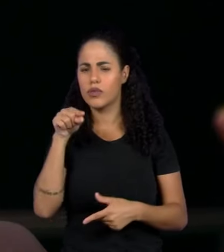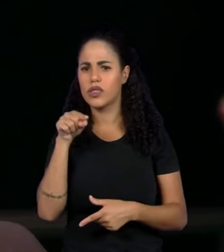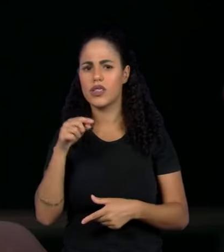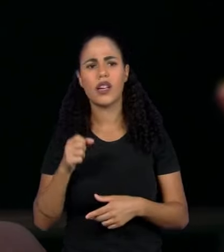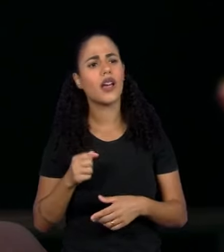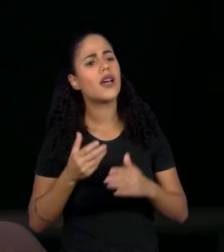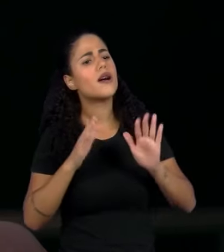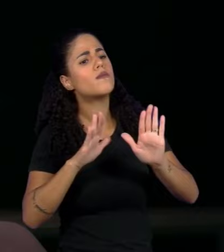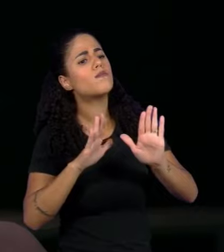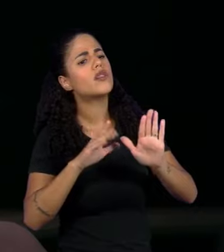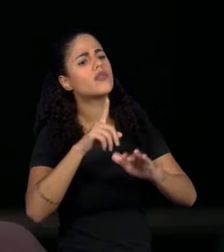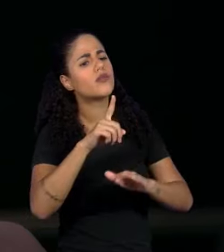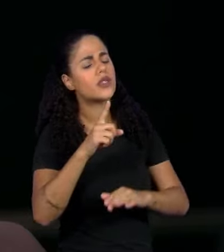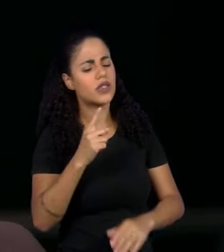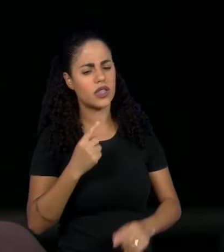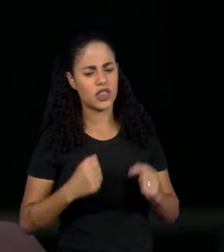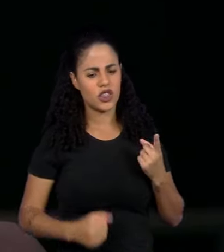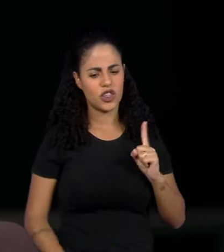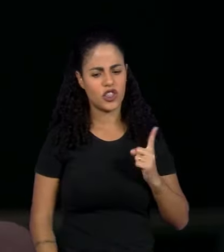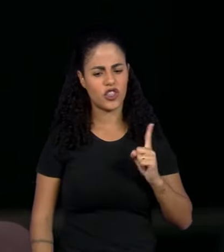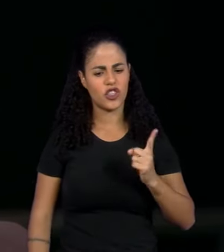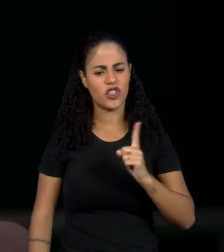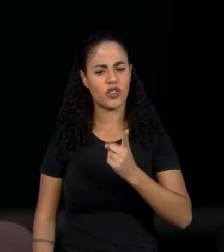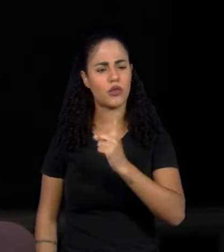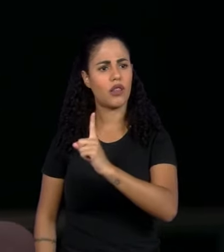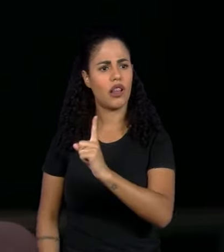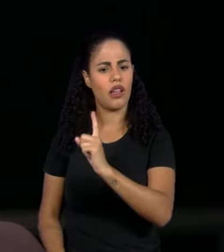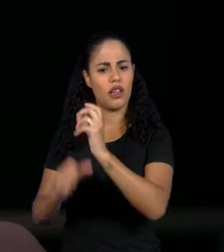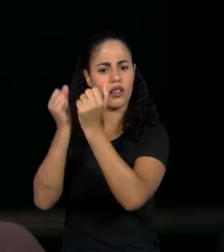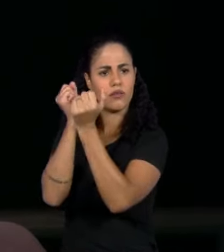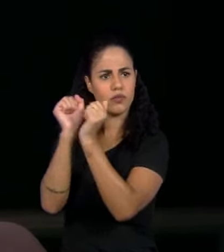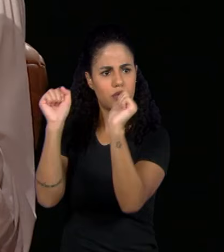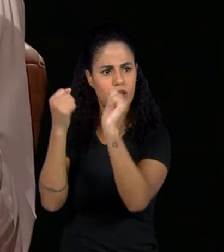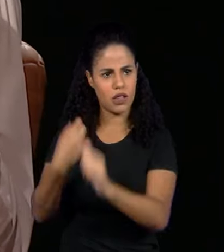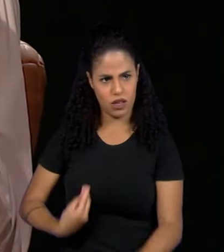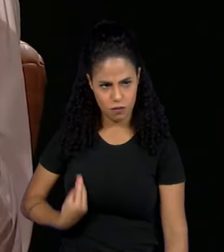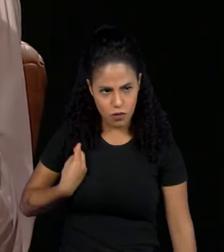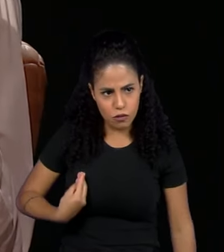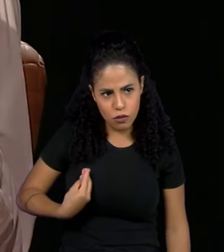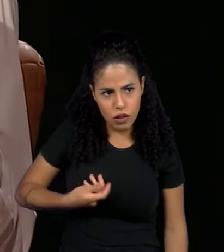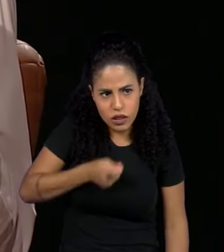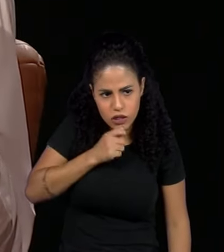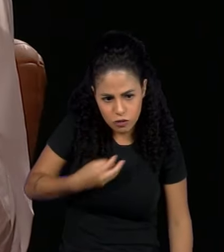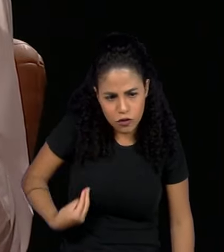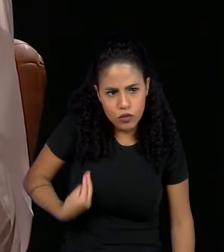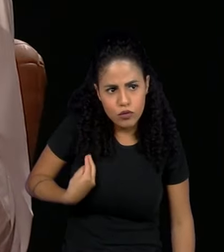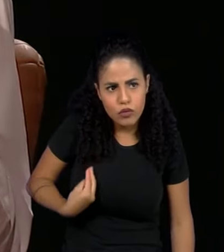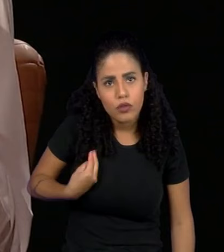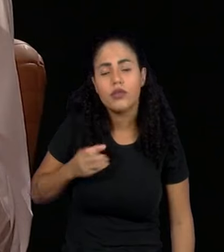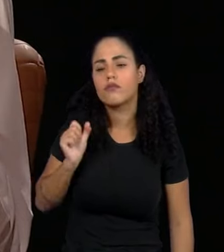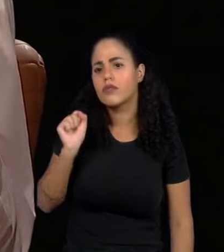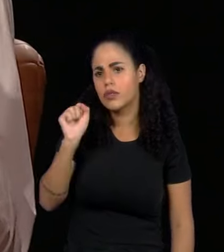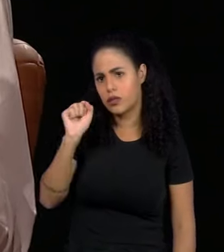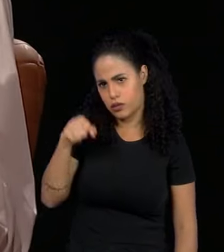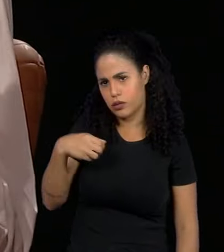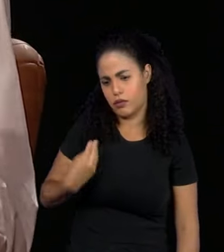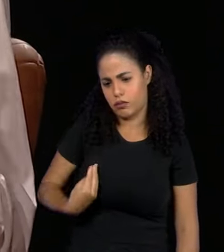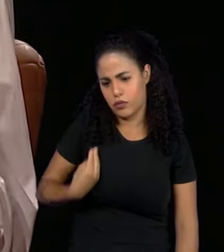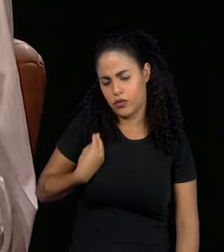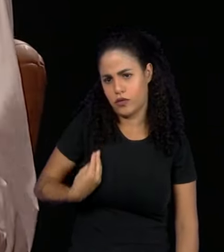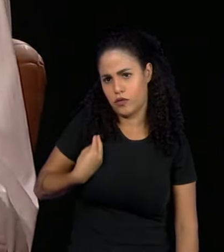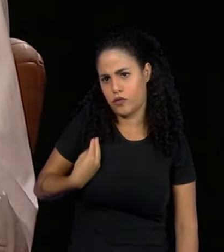lá, aquele espírito da Revolução dos Cravos ainda estava vivo? Estava, totalmente. Tanto que aconteceu uma